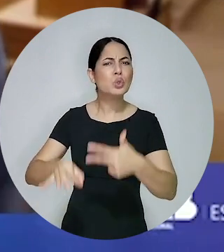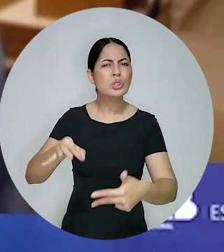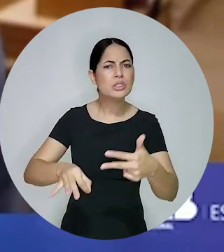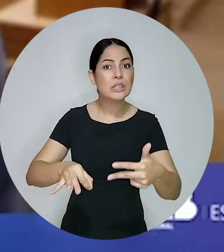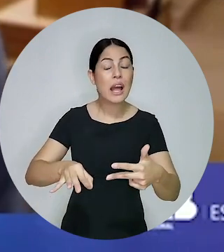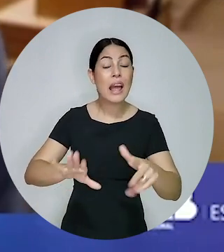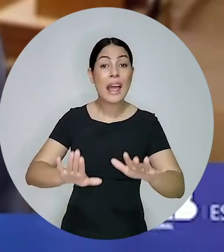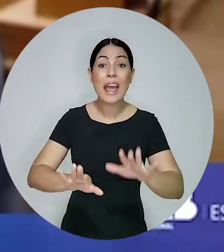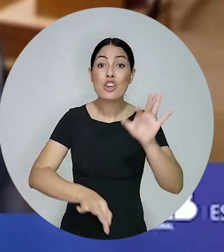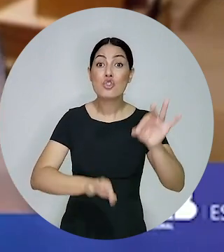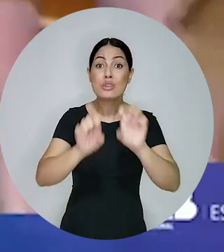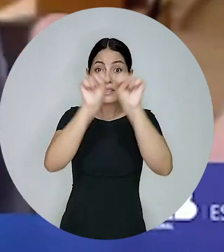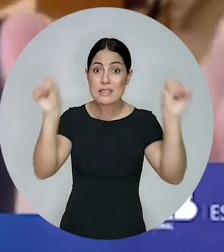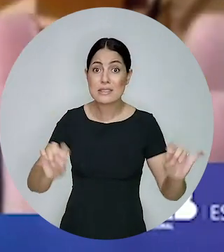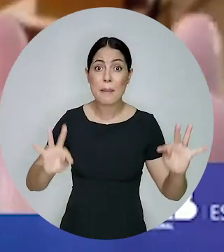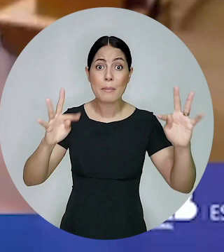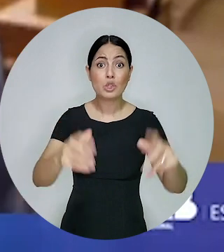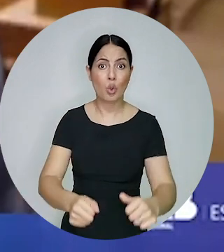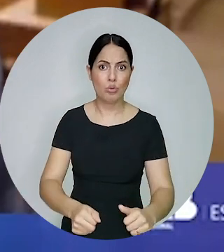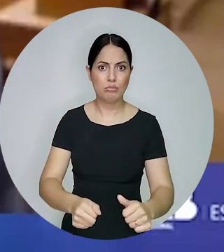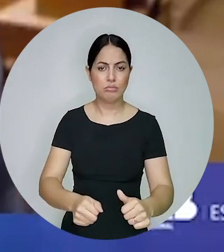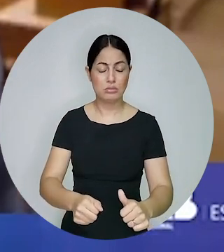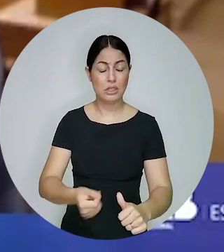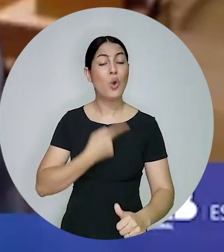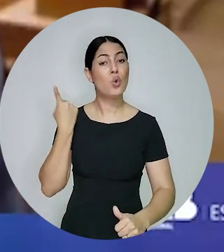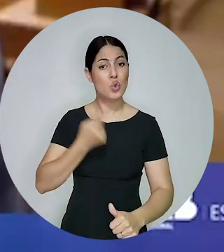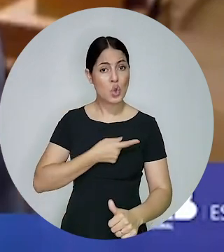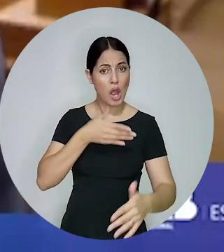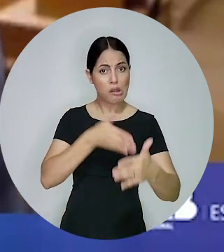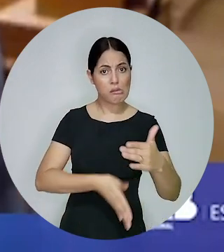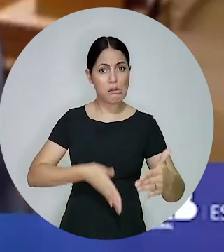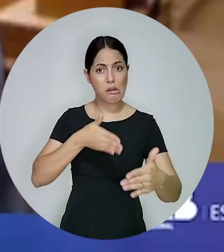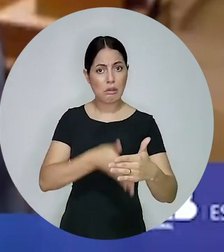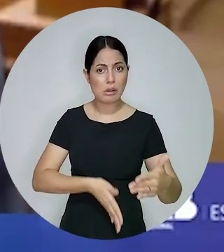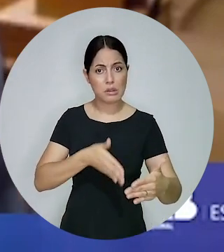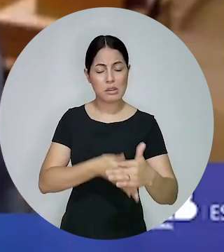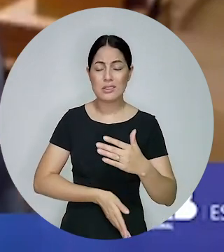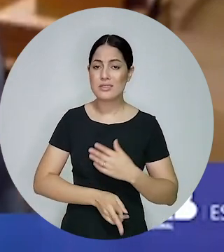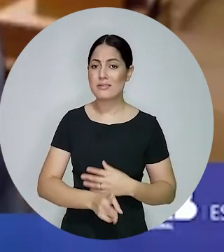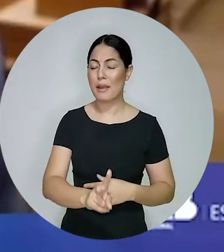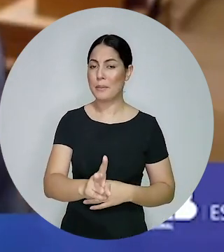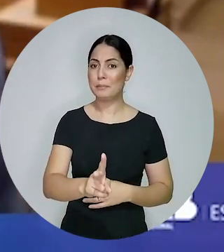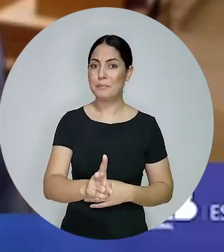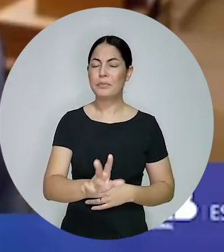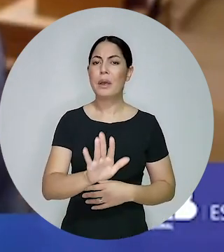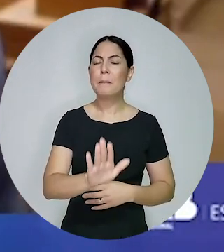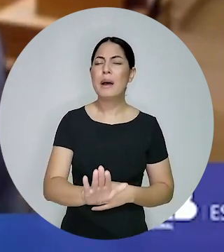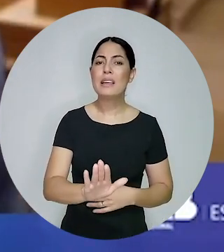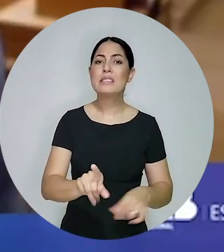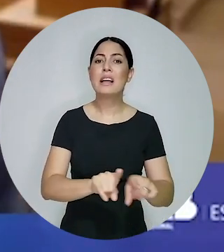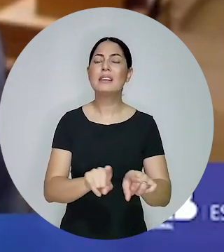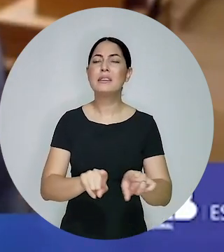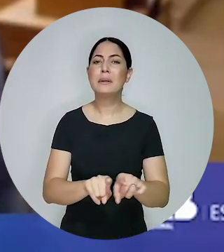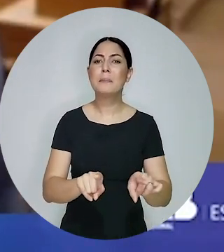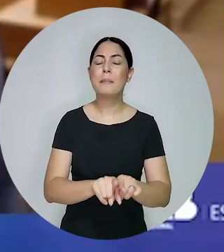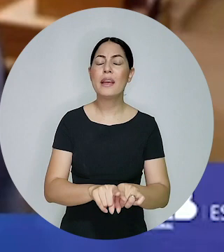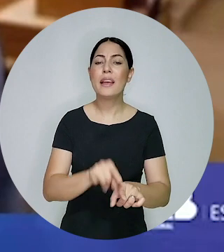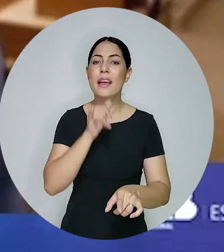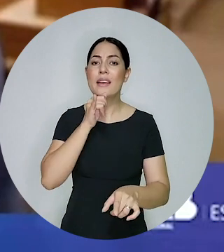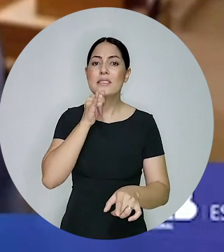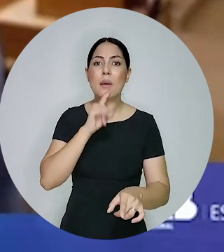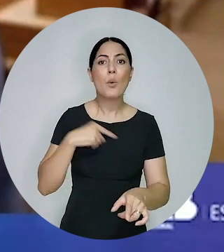e quando falo judiciário, na verdade, todo o sistema de justiça, né? Nossa dificuldade de inovar, né? E também